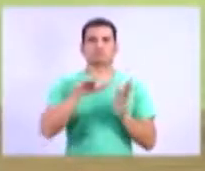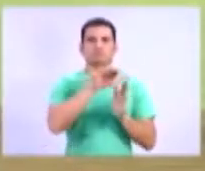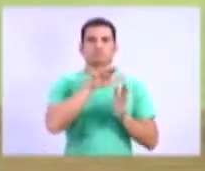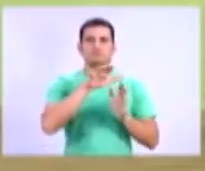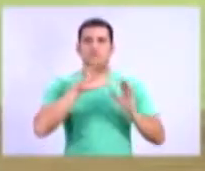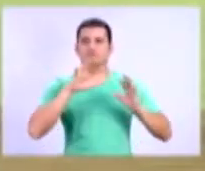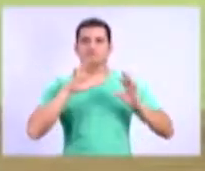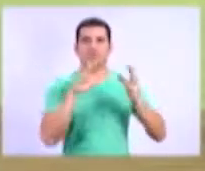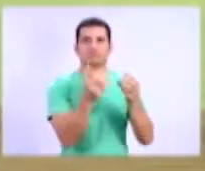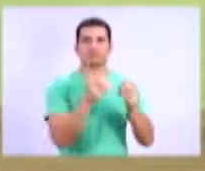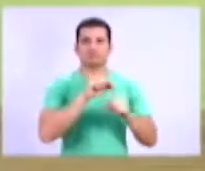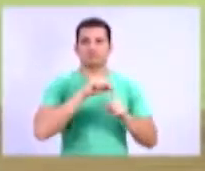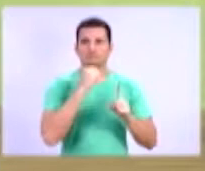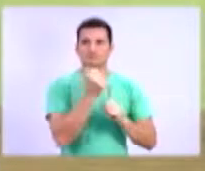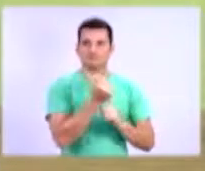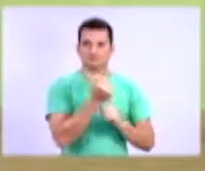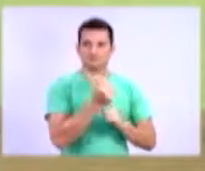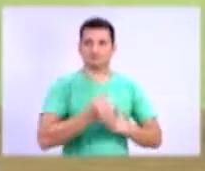sociedade.